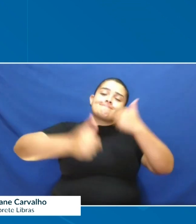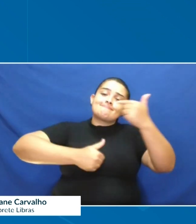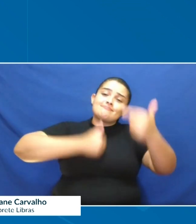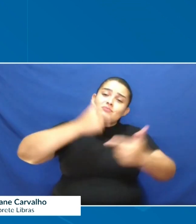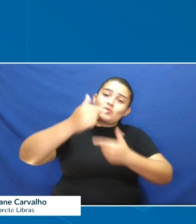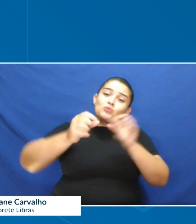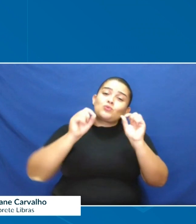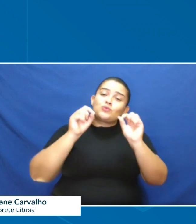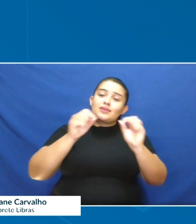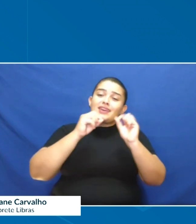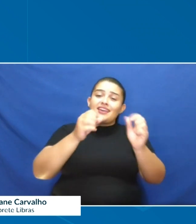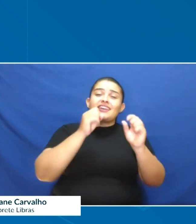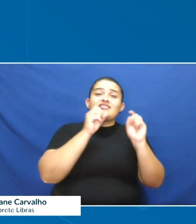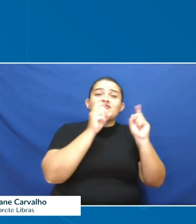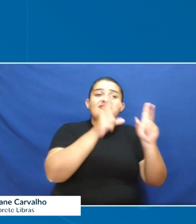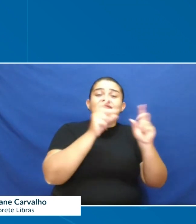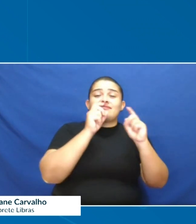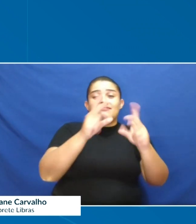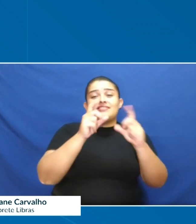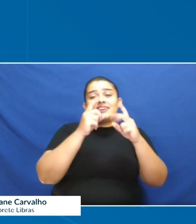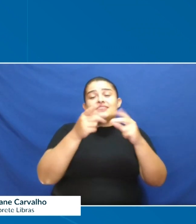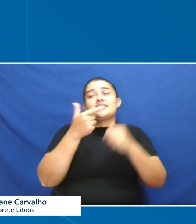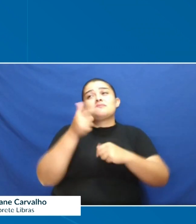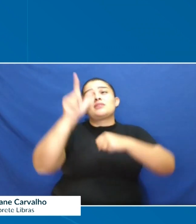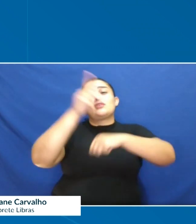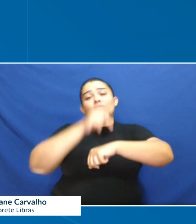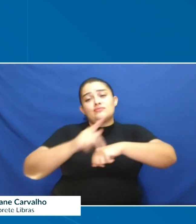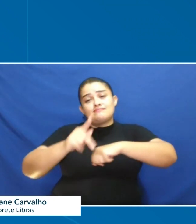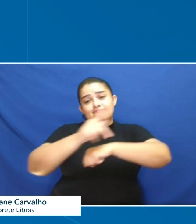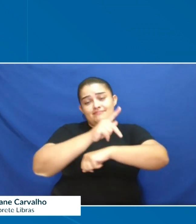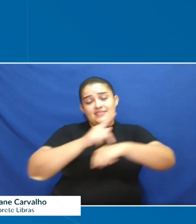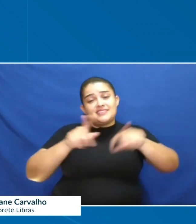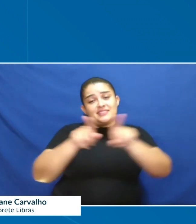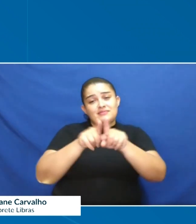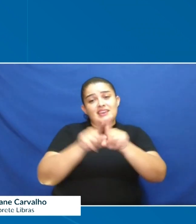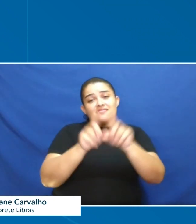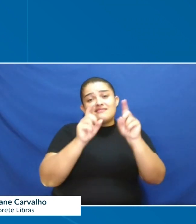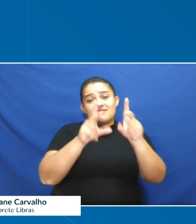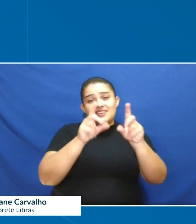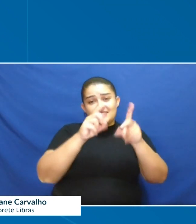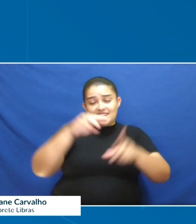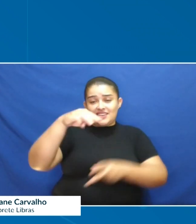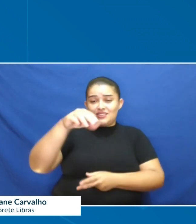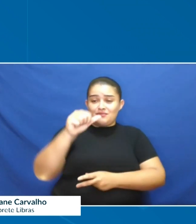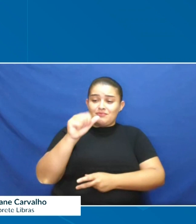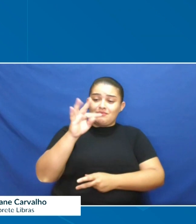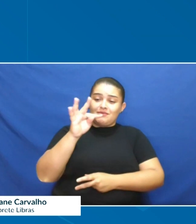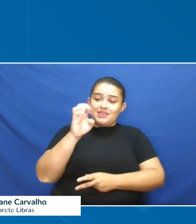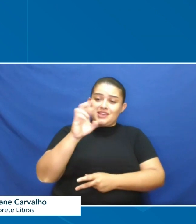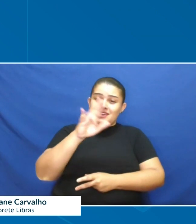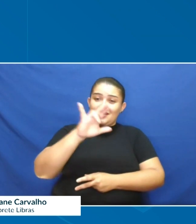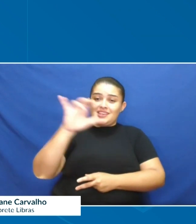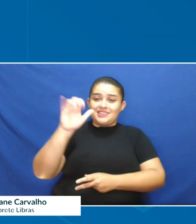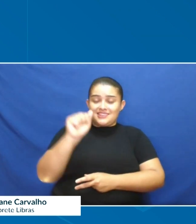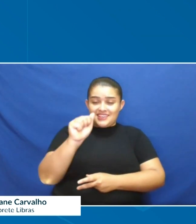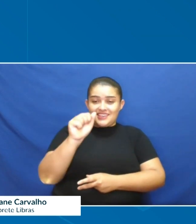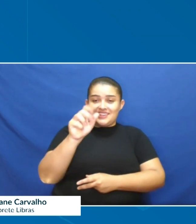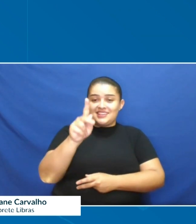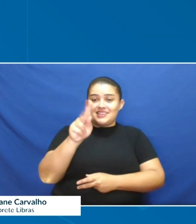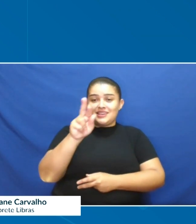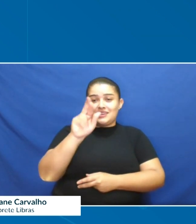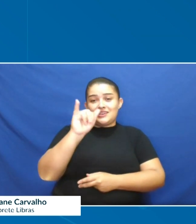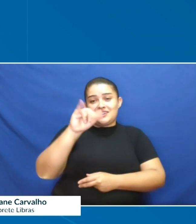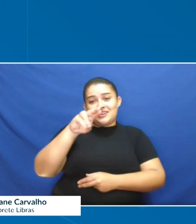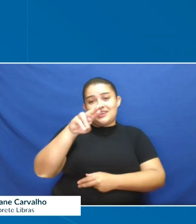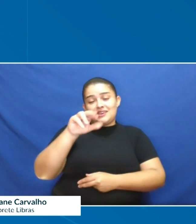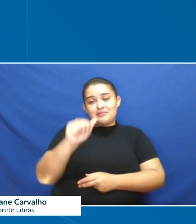produto acabado e estamos vendendo matéria-prima. E aí isso é ruim, por quê? Porque você não agrega